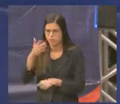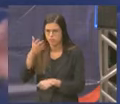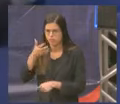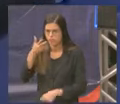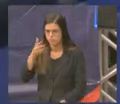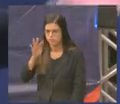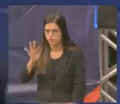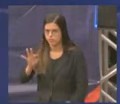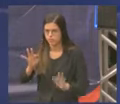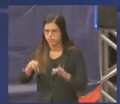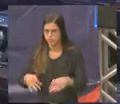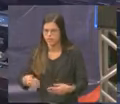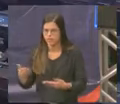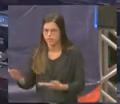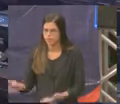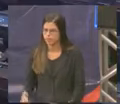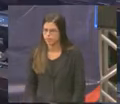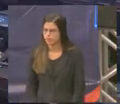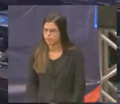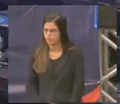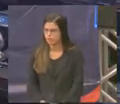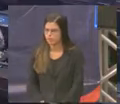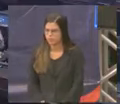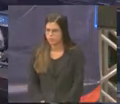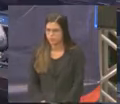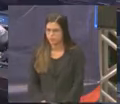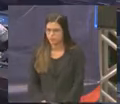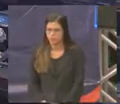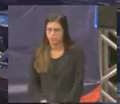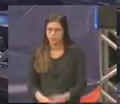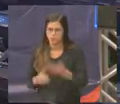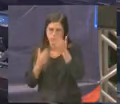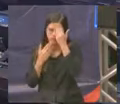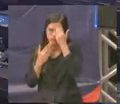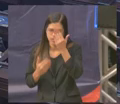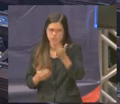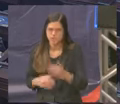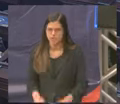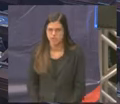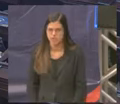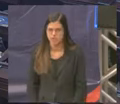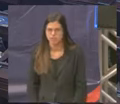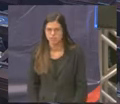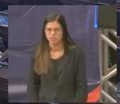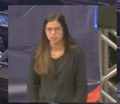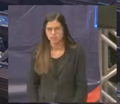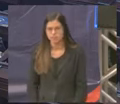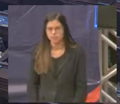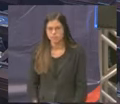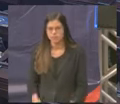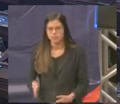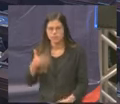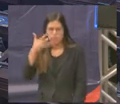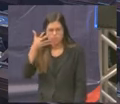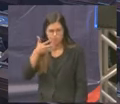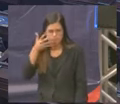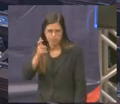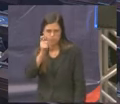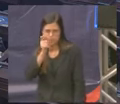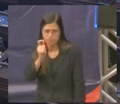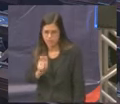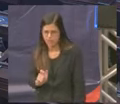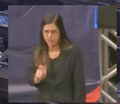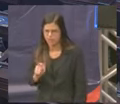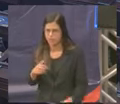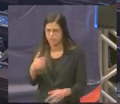palestrantes. Vou com a palavra, Paulo Millet. Legal, obrigado. Não, as apresentações foram muito interessantes. Eu também